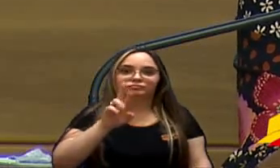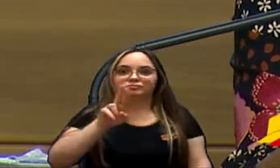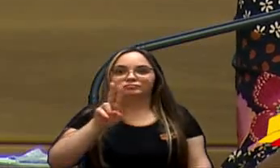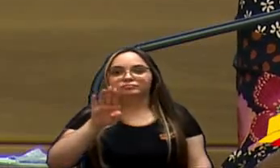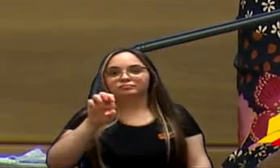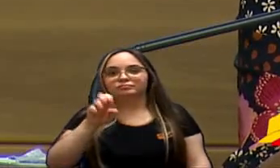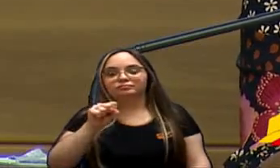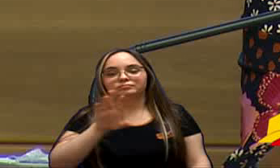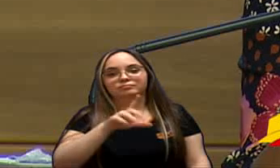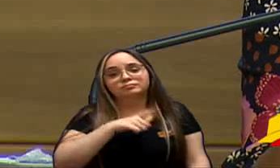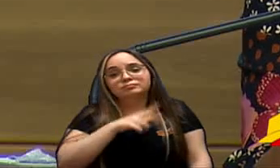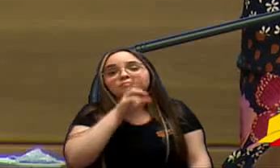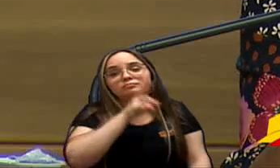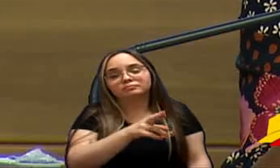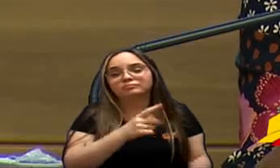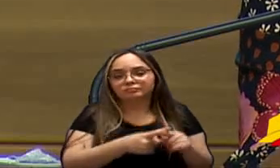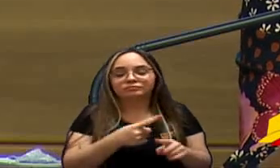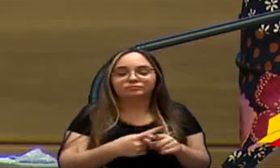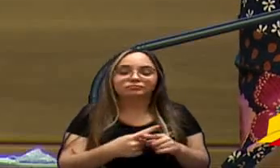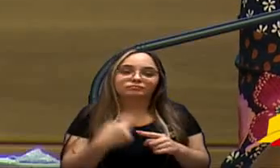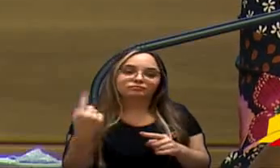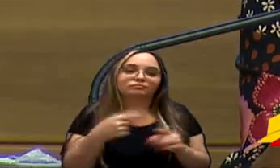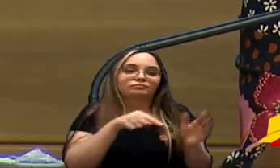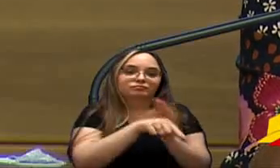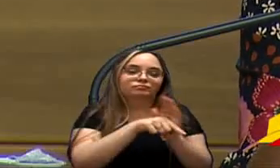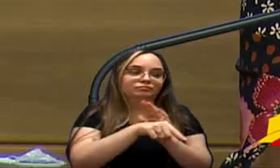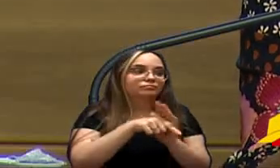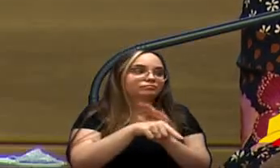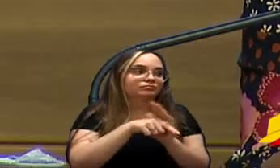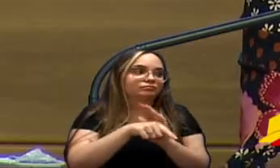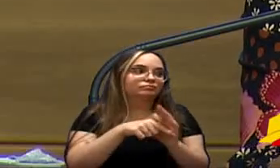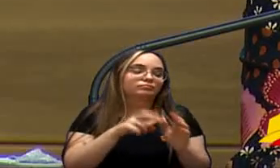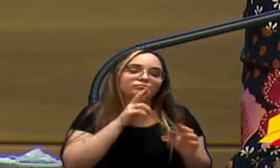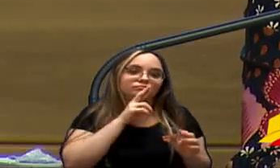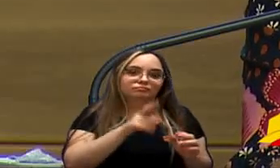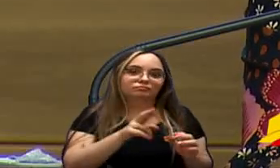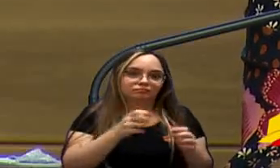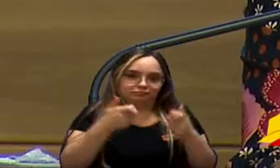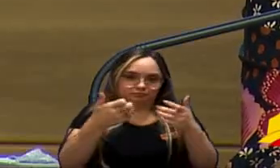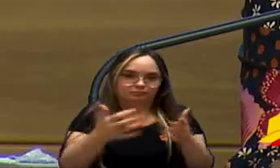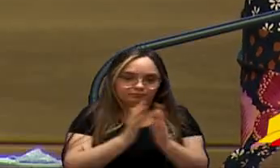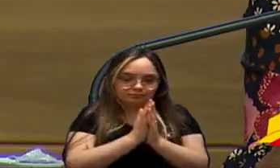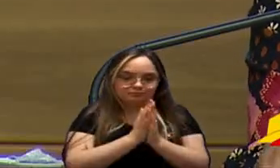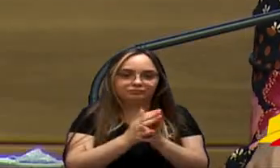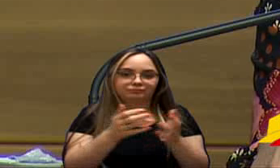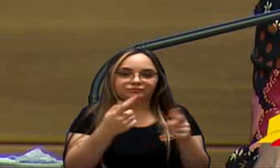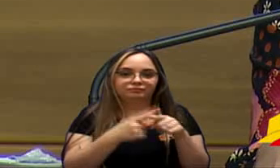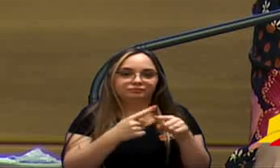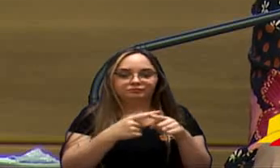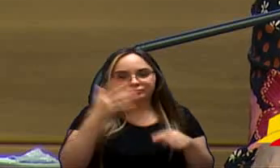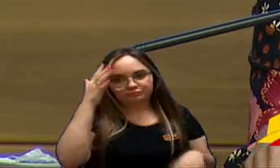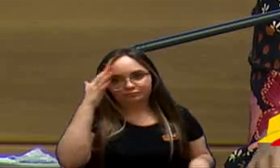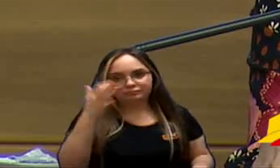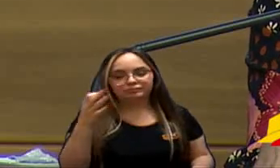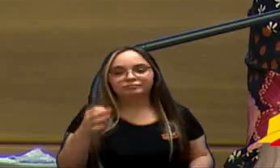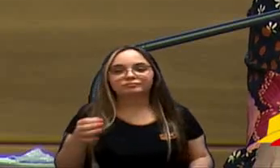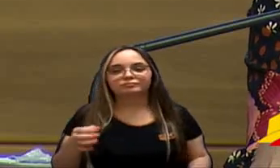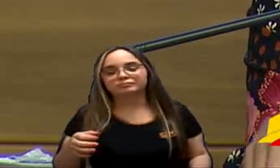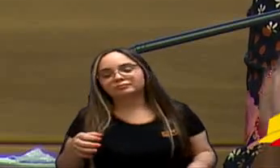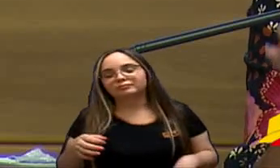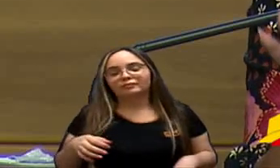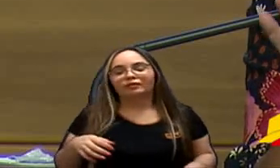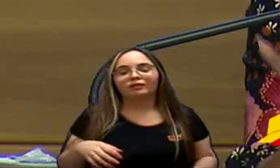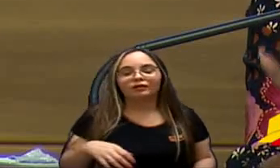eu tenho a resposta, porque a gente acabou pesquisando sobre isso e respondendo os veículos. Me explica, então, porque eu não entendi. Na